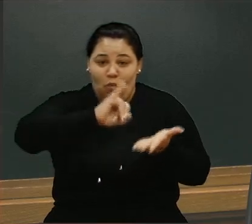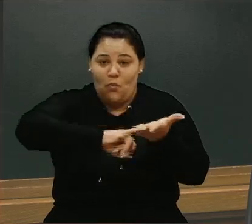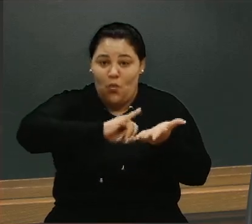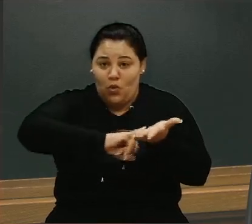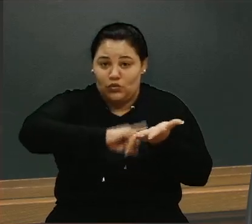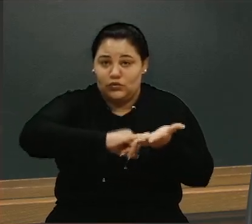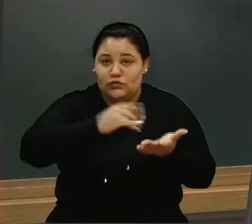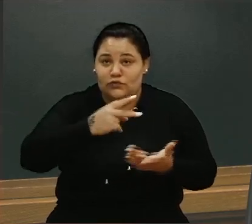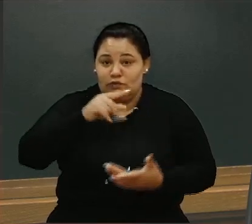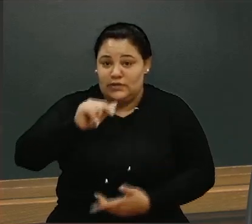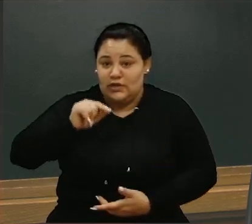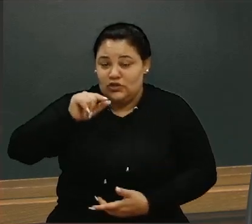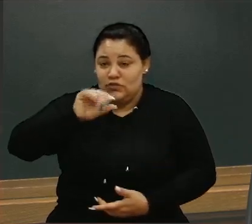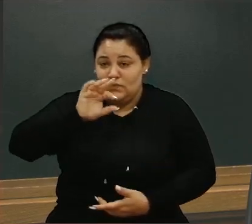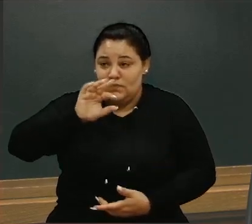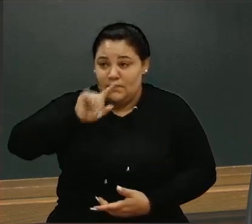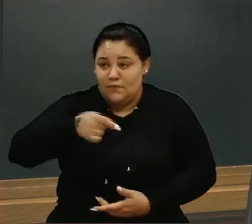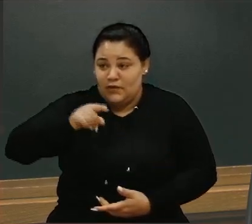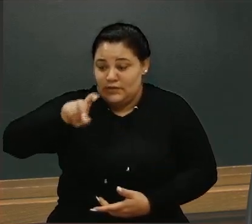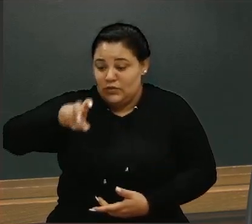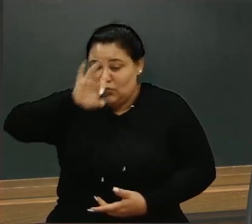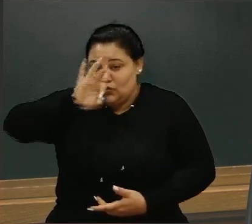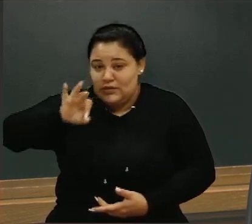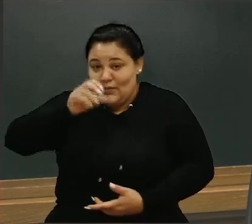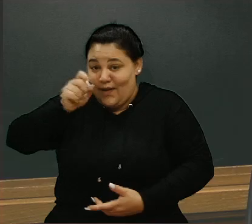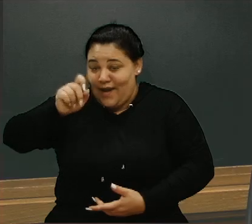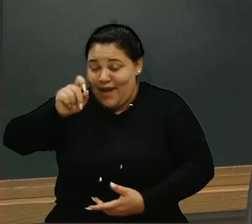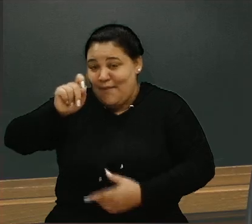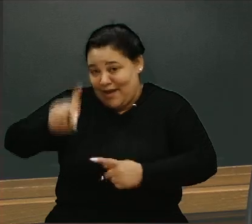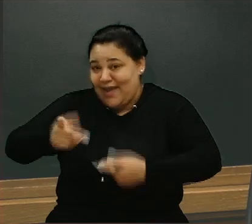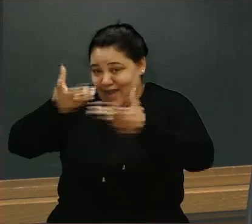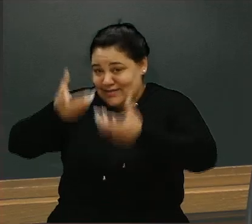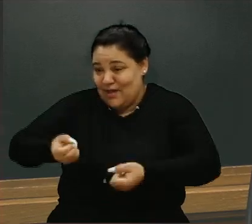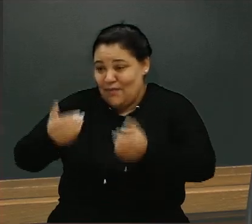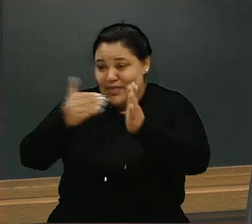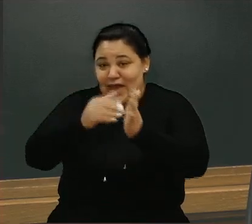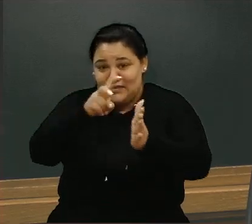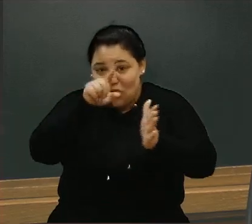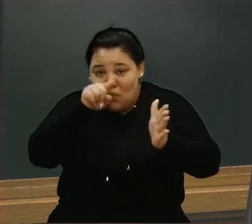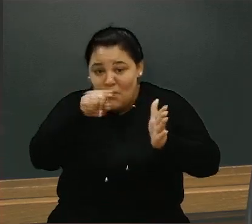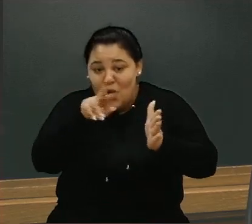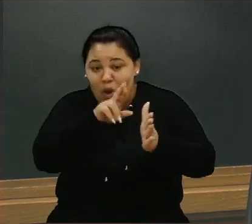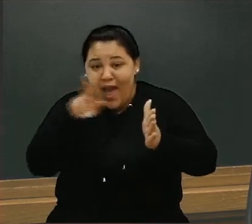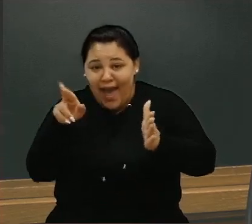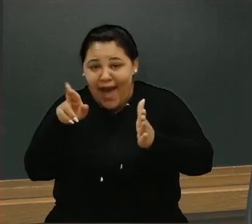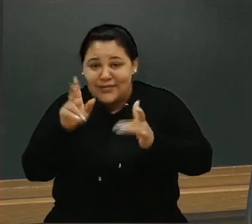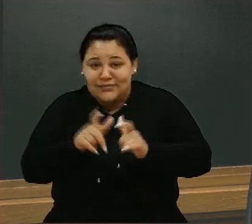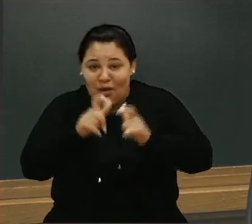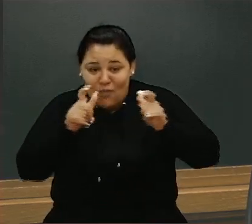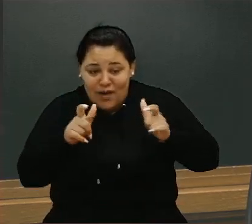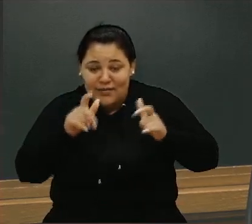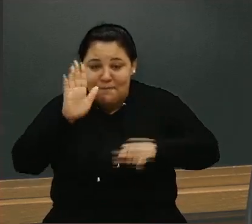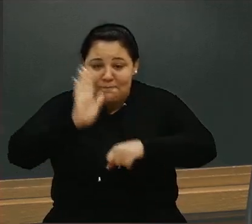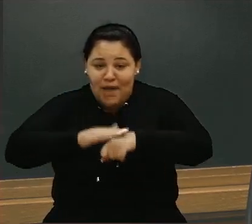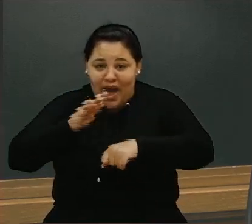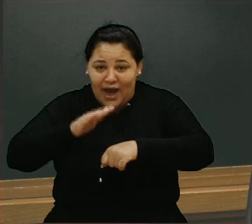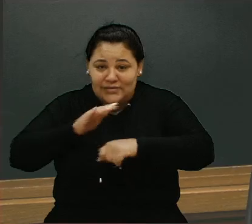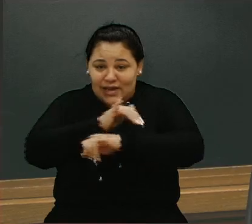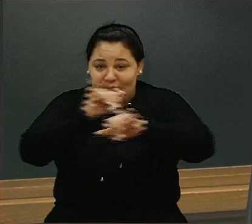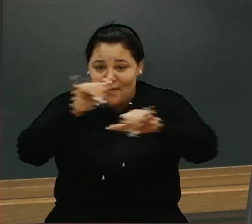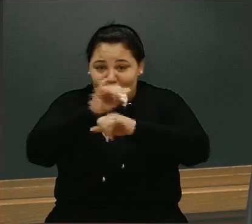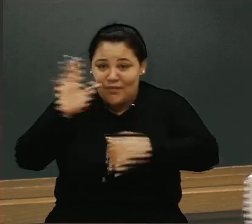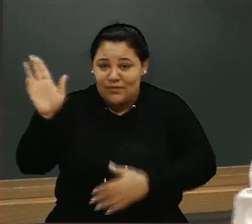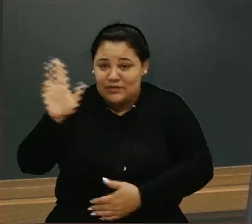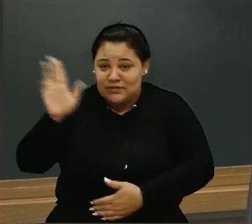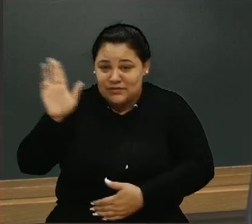em 27,5% para aquele que recebe até R$5.000 e altera até mais do que a promessa de campanha do presidente Lula, com uma redução